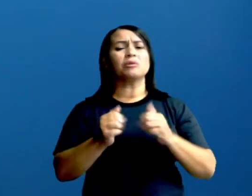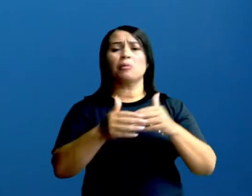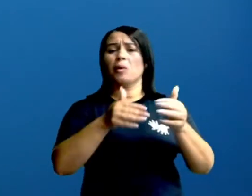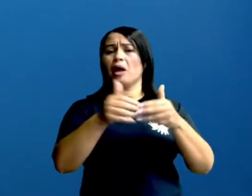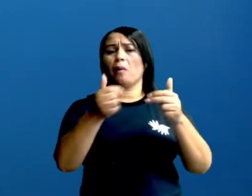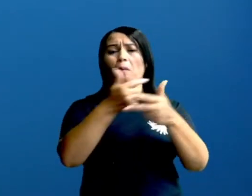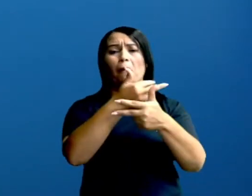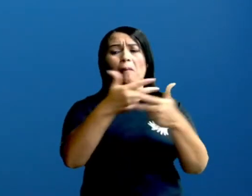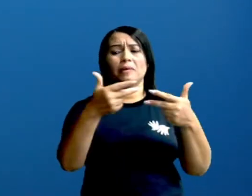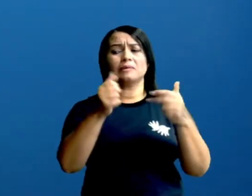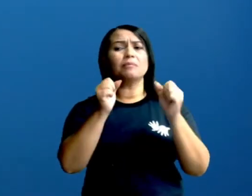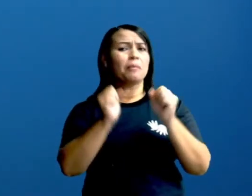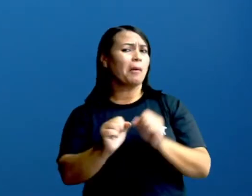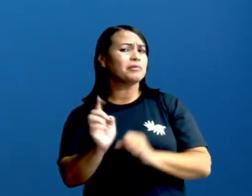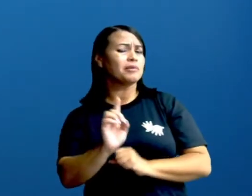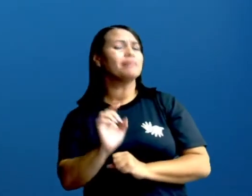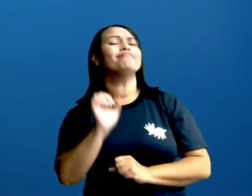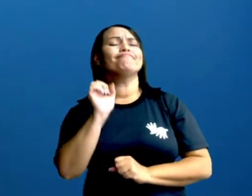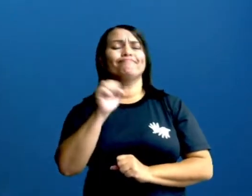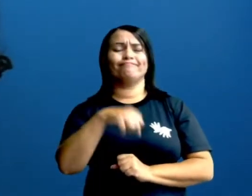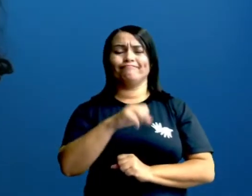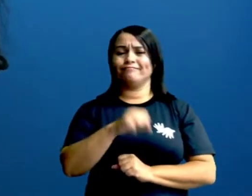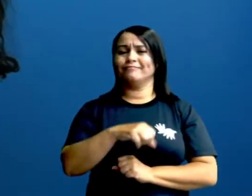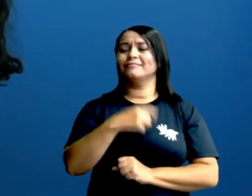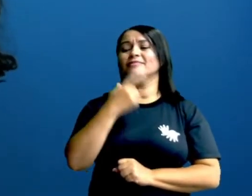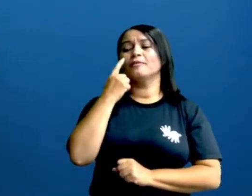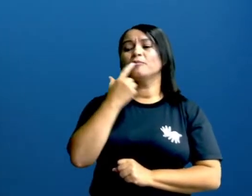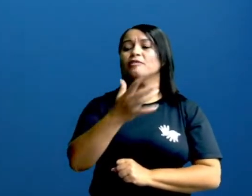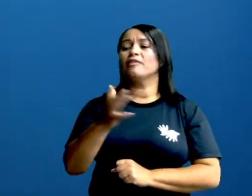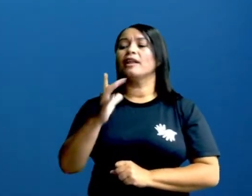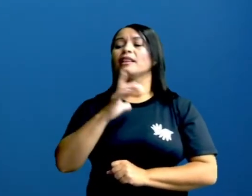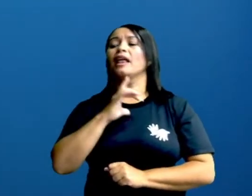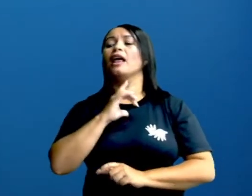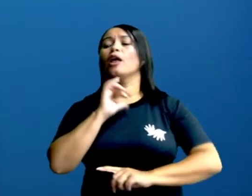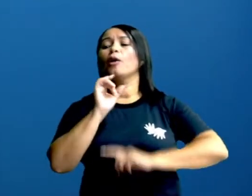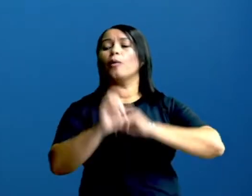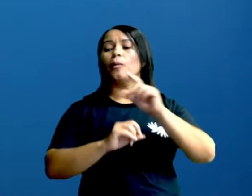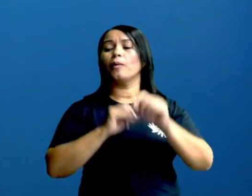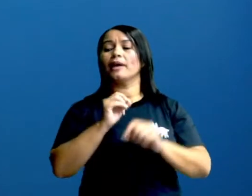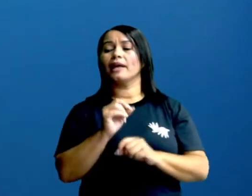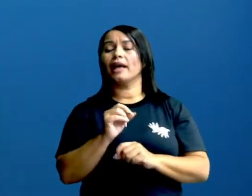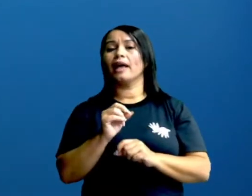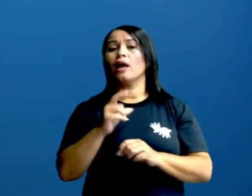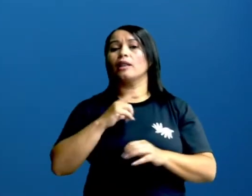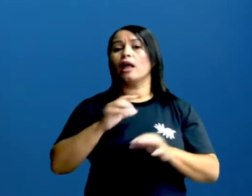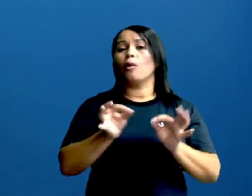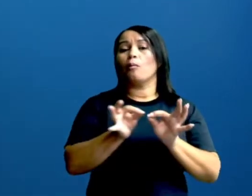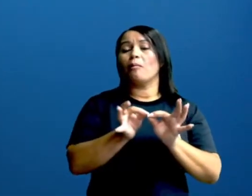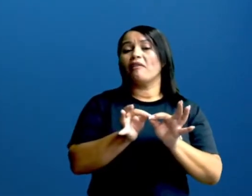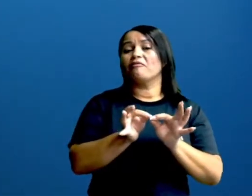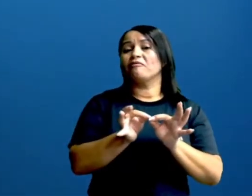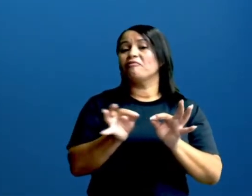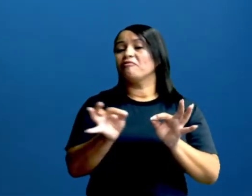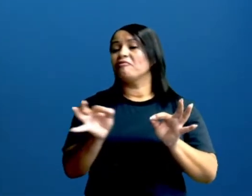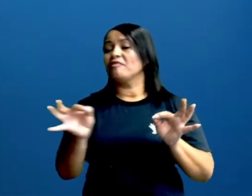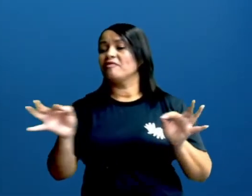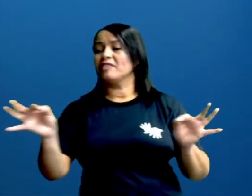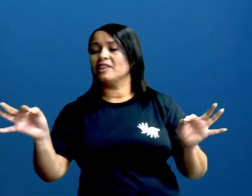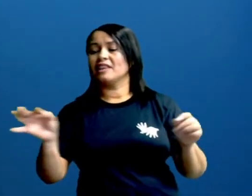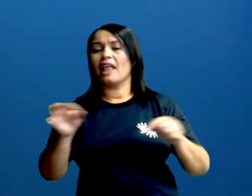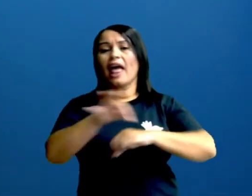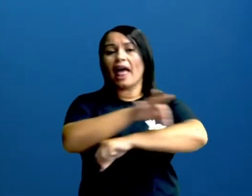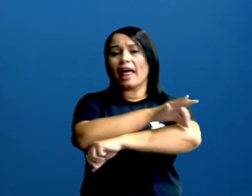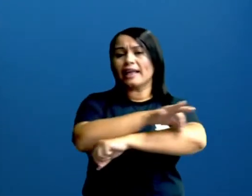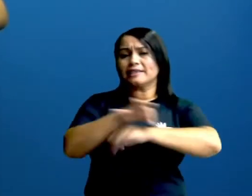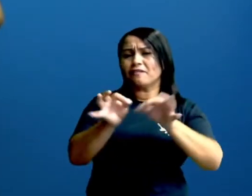coisa. Pode ou não? Então, ó. Aqui eu tenho uma fita métrica, né? Então, essa